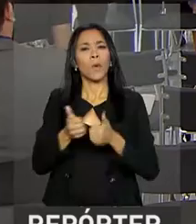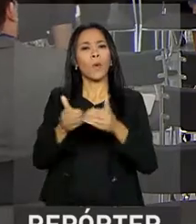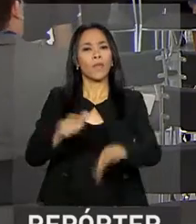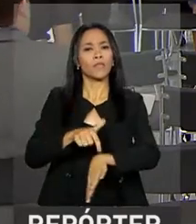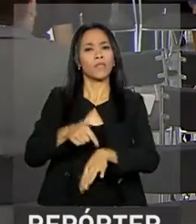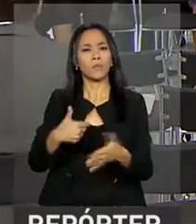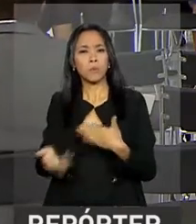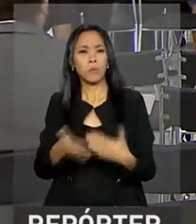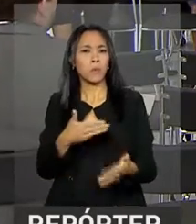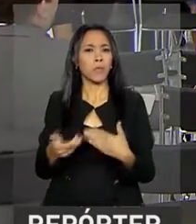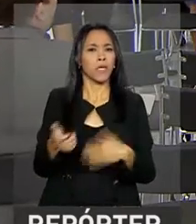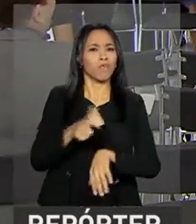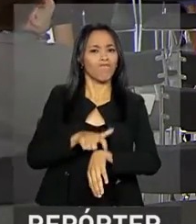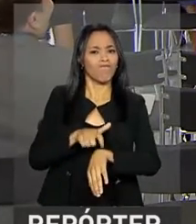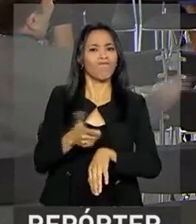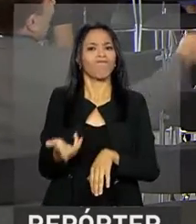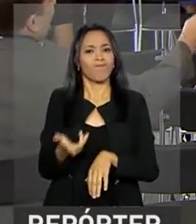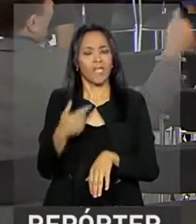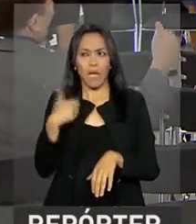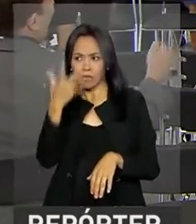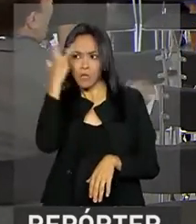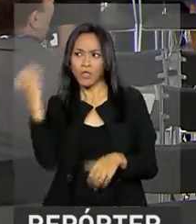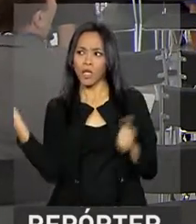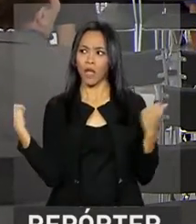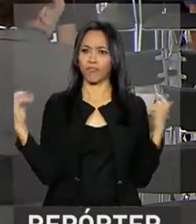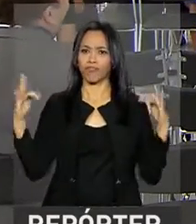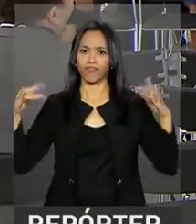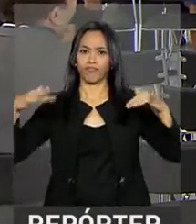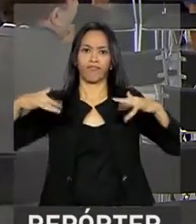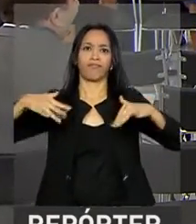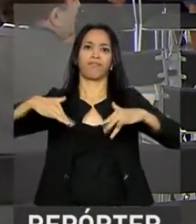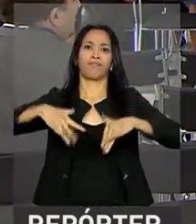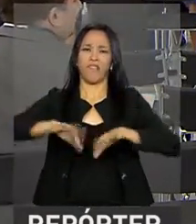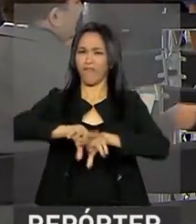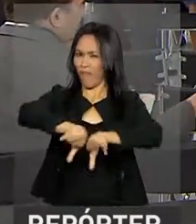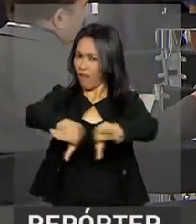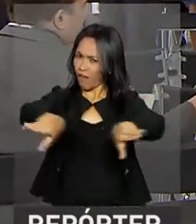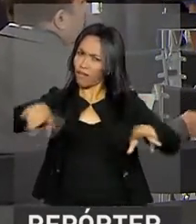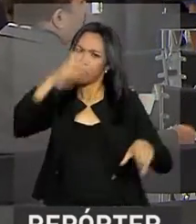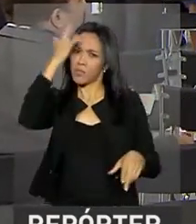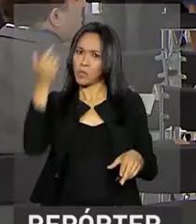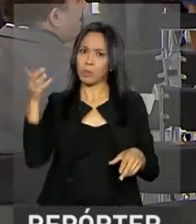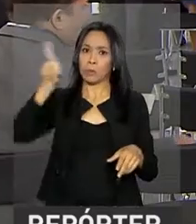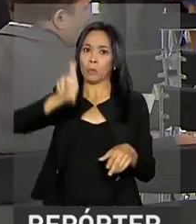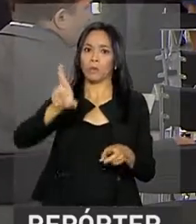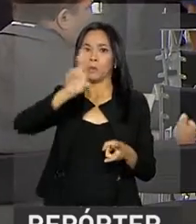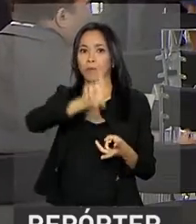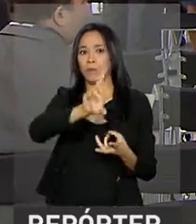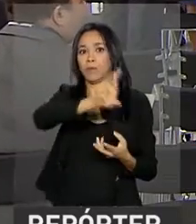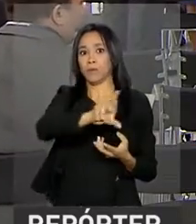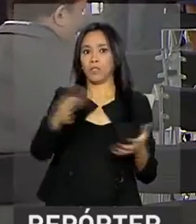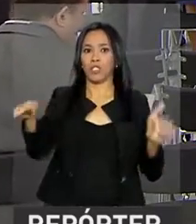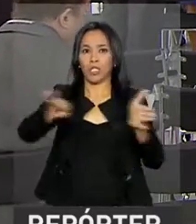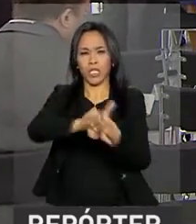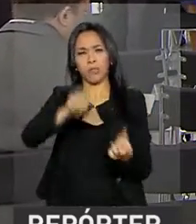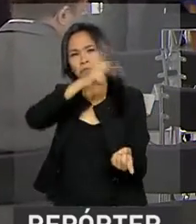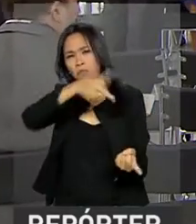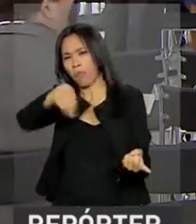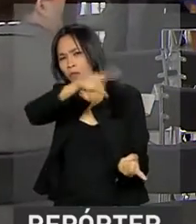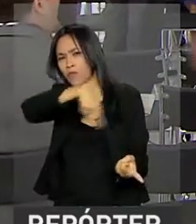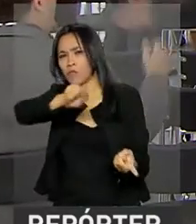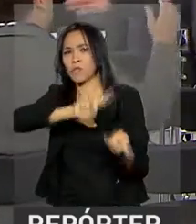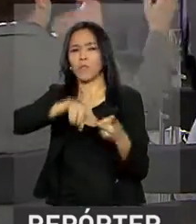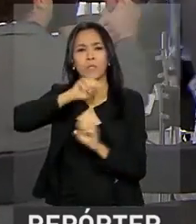começar a qualquer momento e muita movimentação por aqui. Várias autoridades já estão chegando, professores,